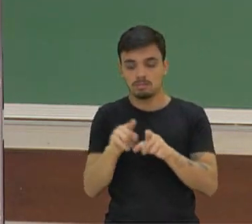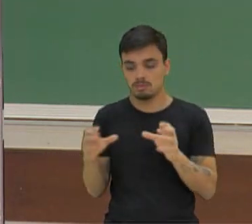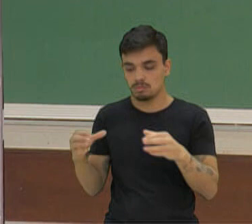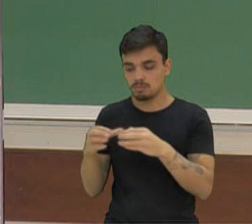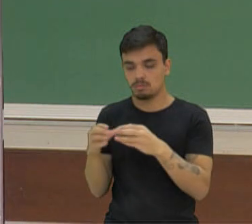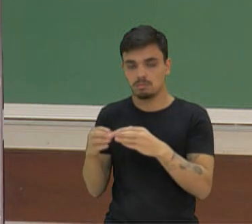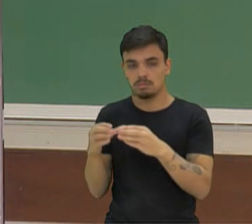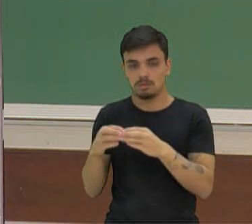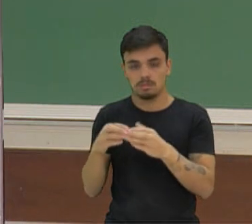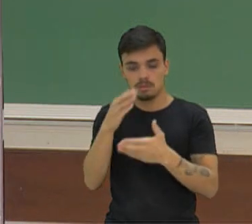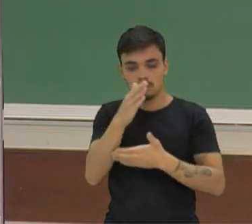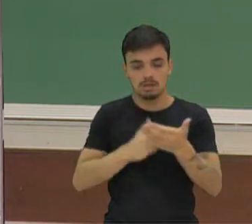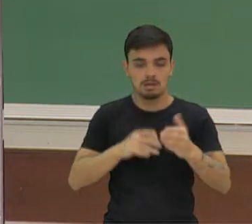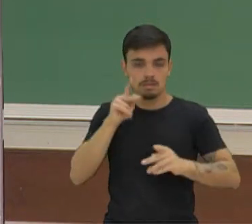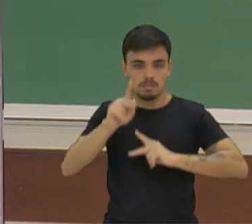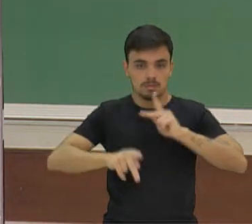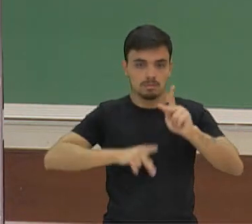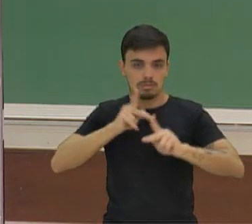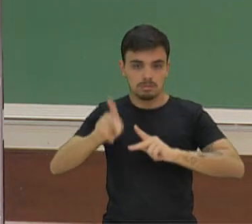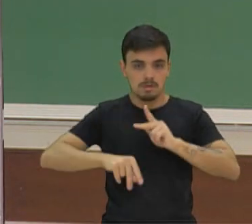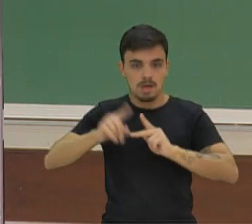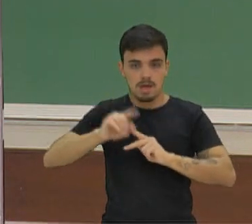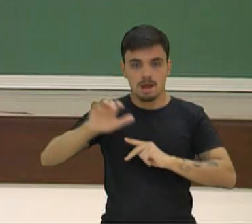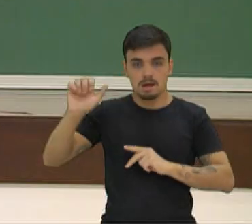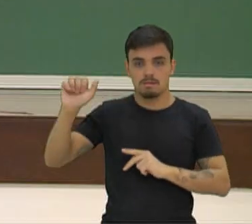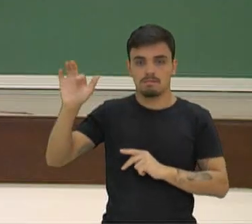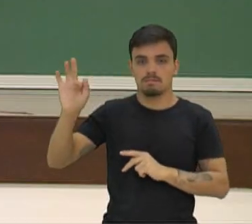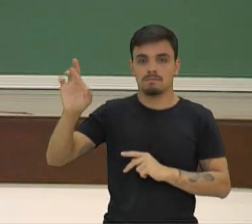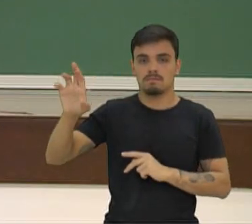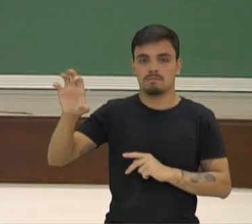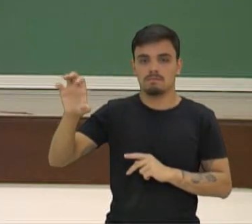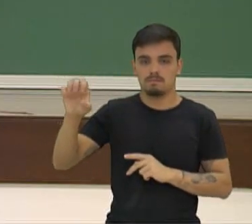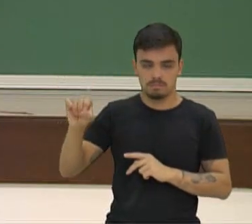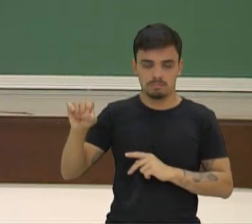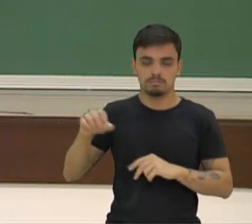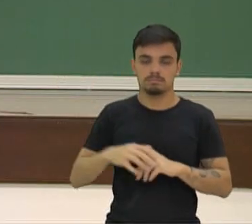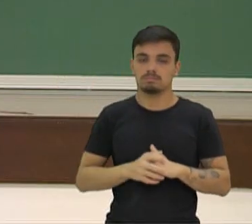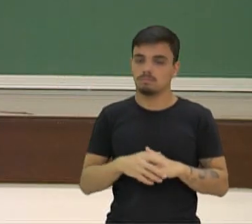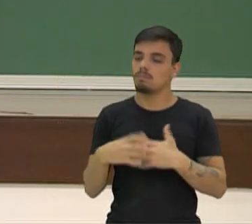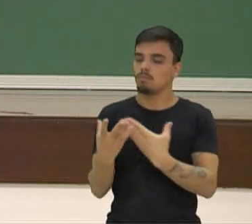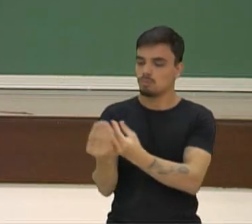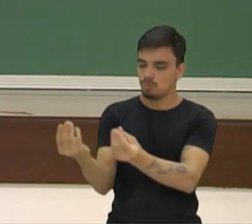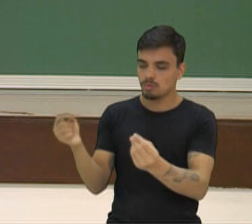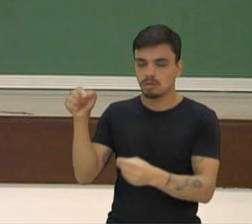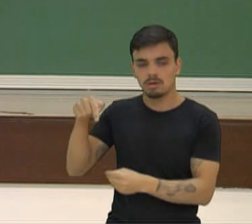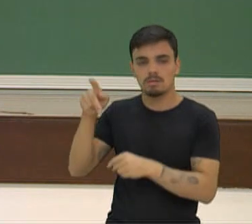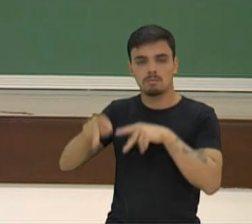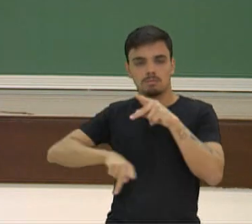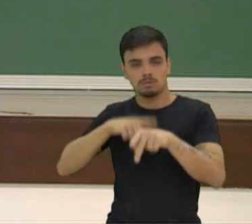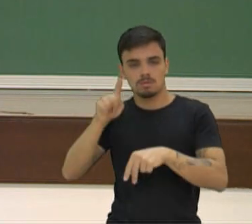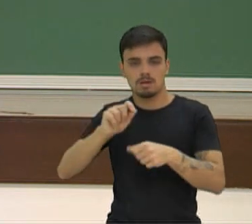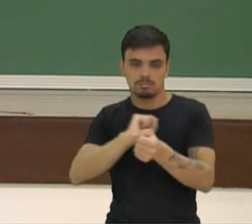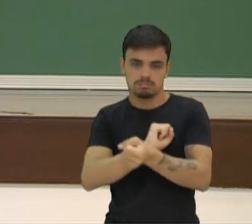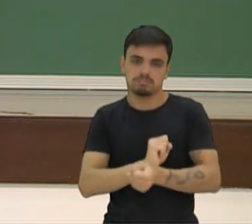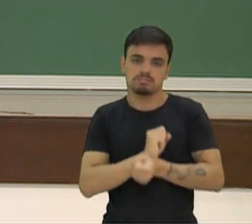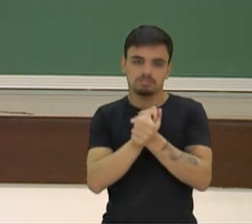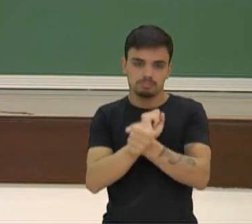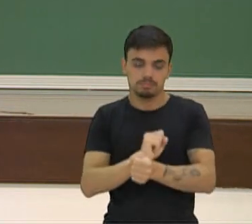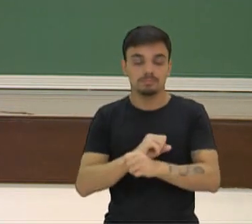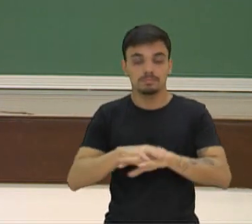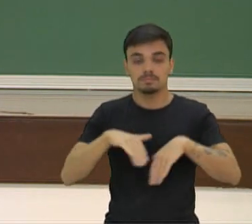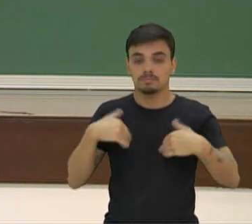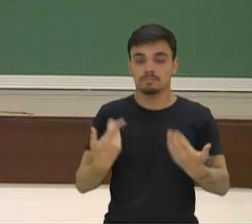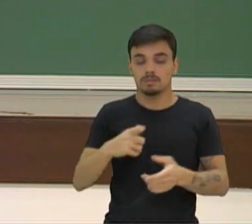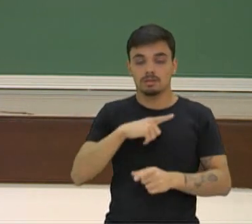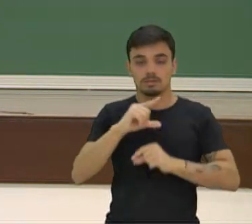da população era afrodescendente, muita da qual escravizada, praticamente a metade também. Então,